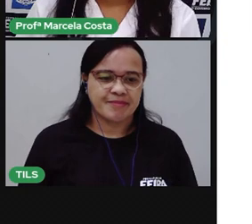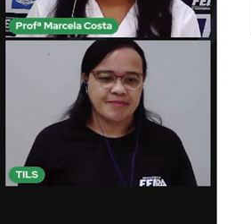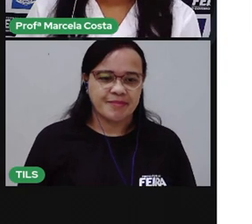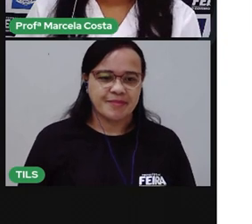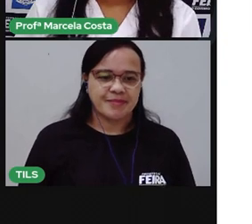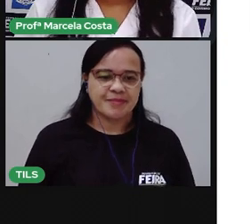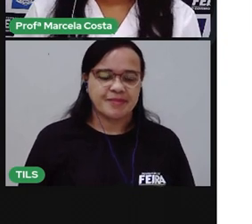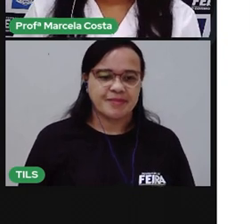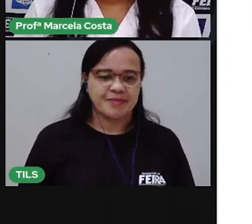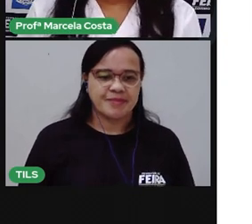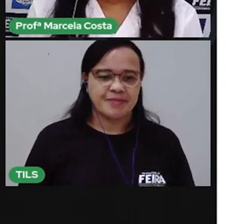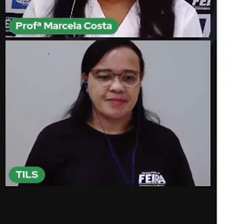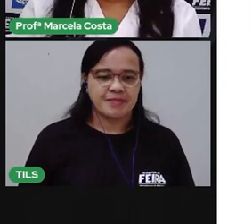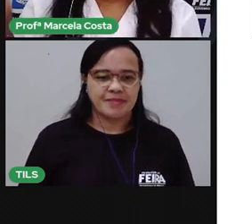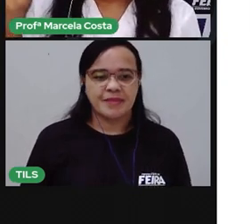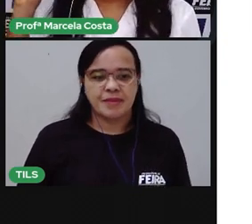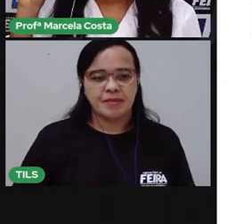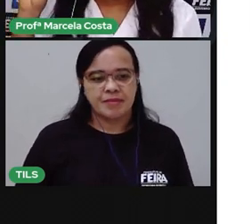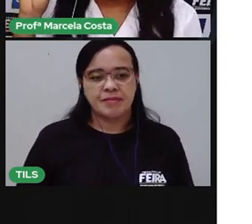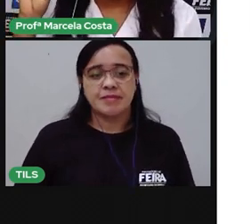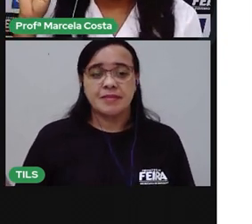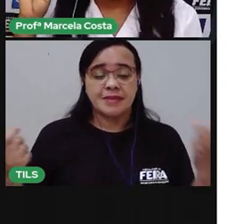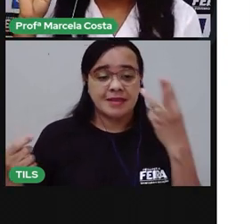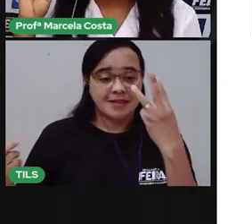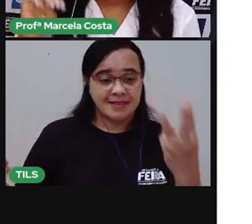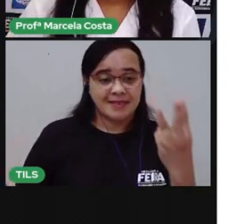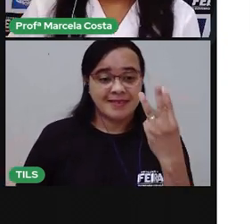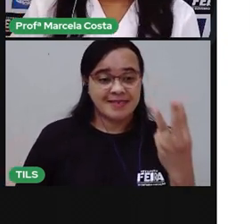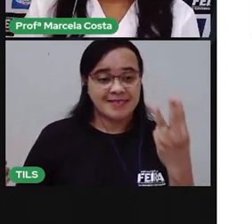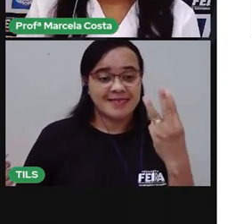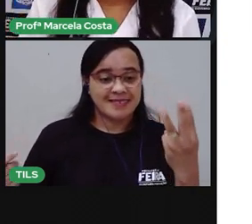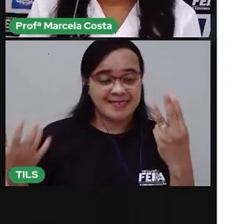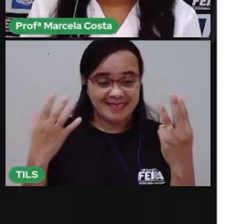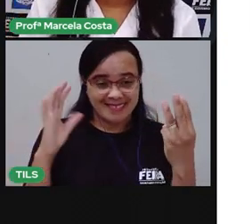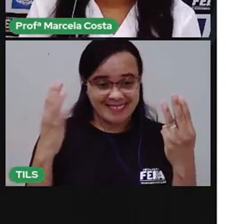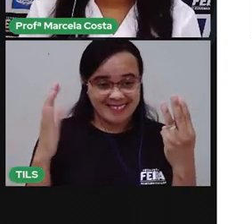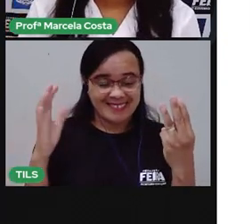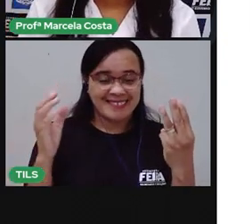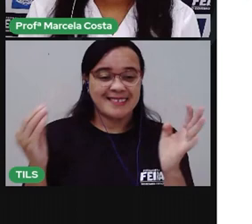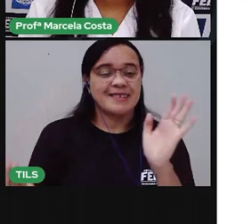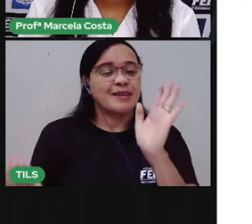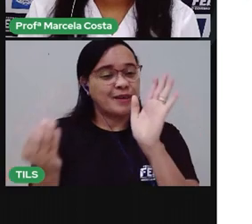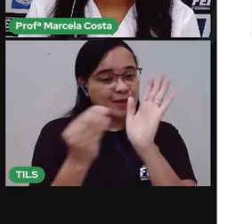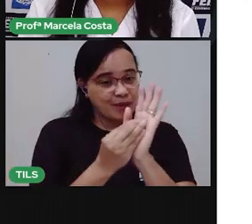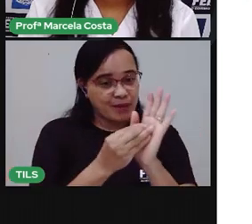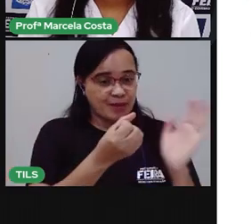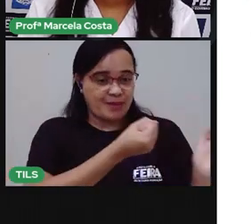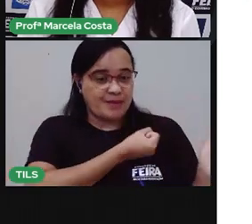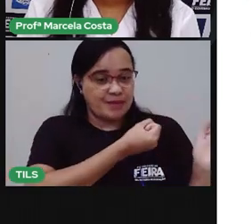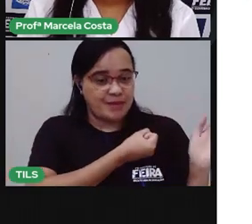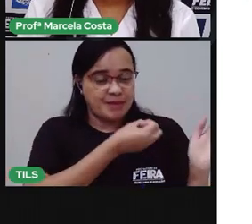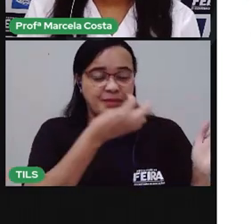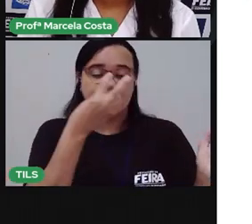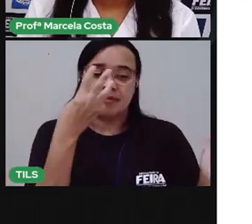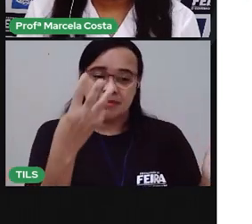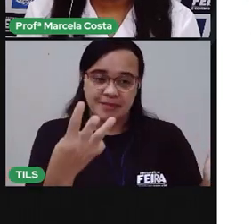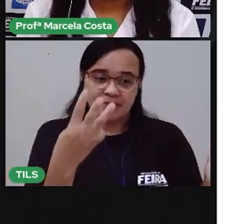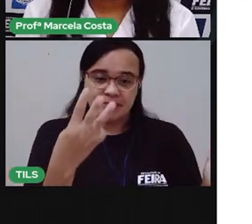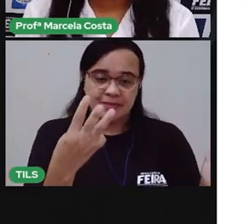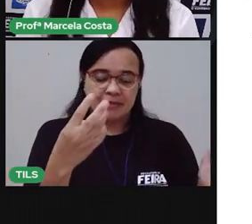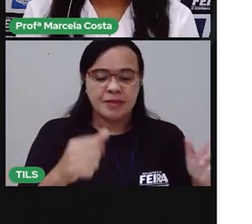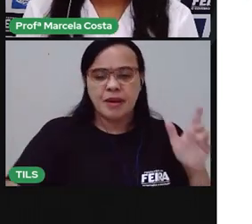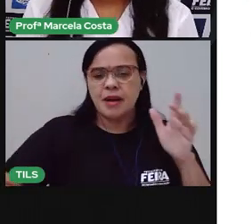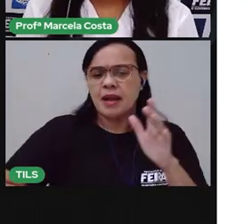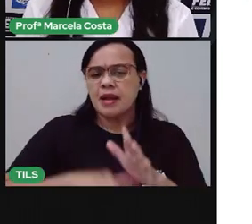E aí a três vezes e coloca o número aqui qual é a